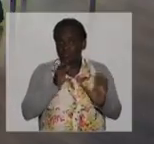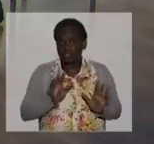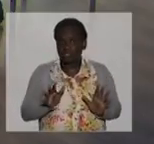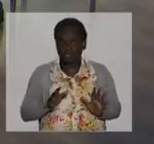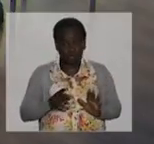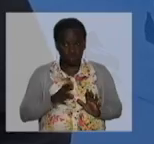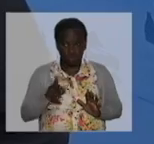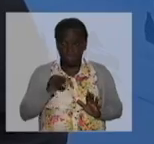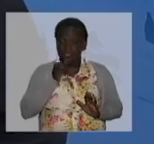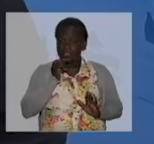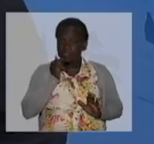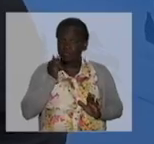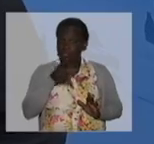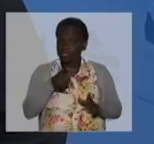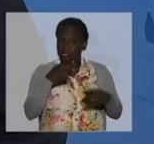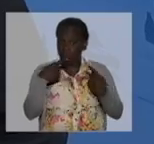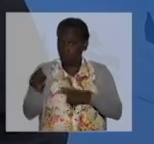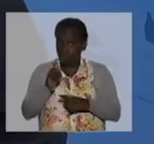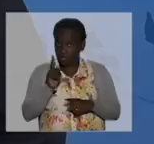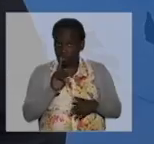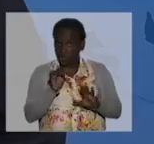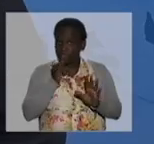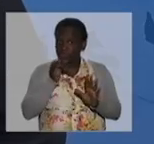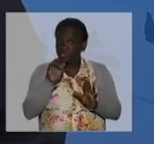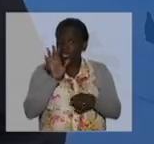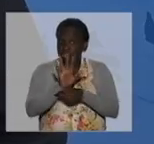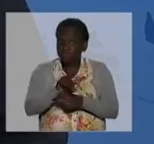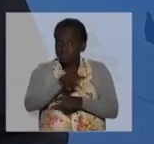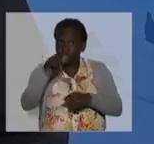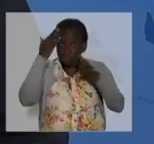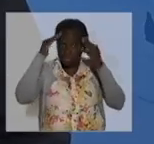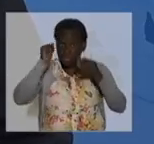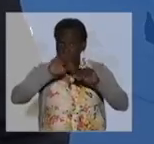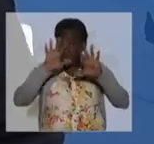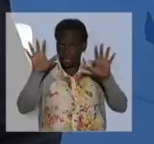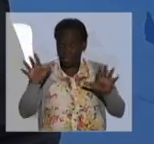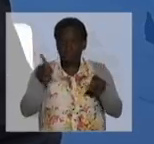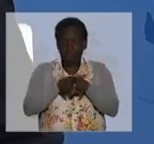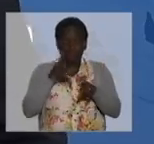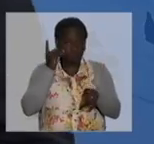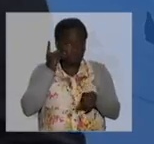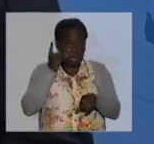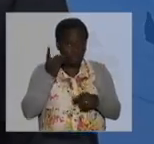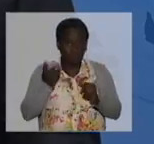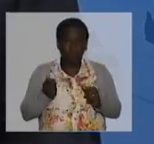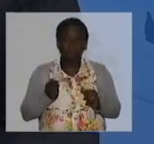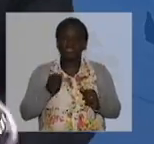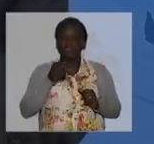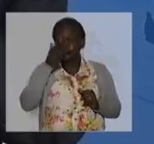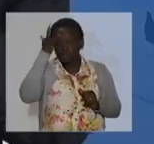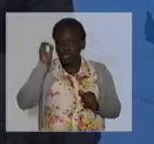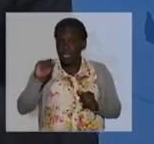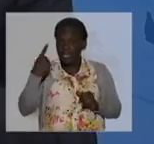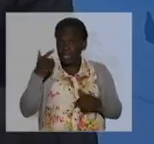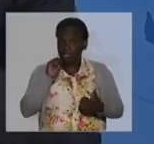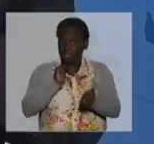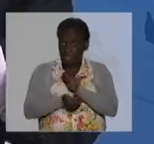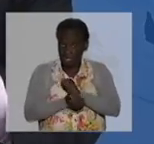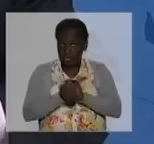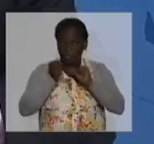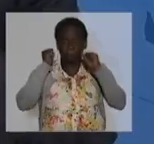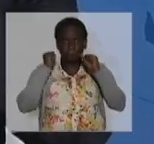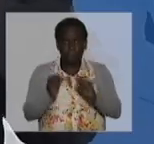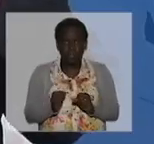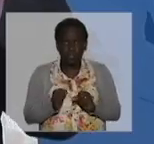física. Você não é contrário, por exemplo, só para que fique bem claro para o nosso telespectador, também deputado Paulo Ramos, que um ex-atleta